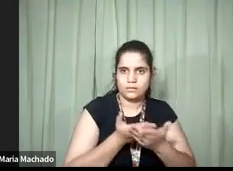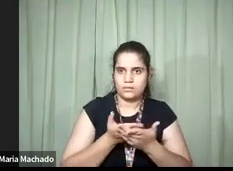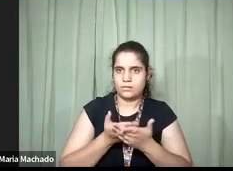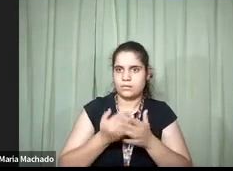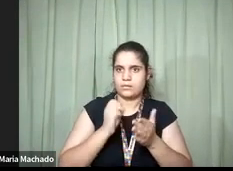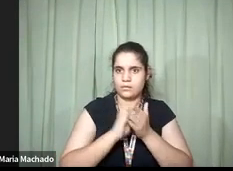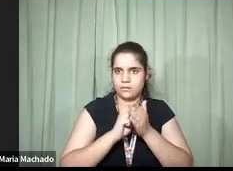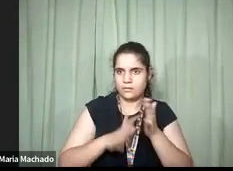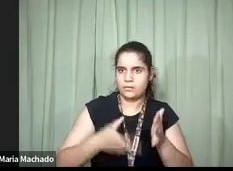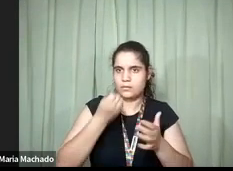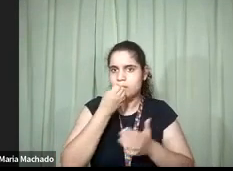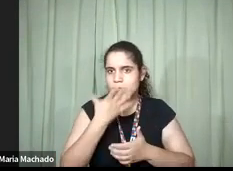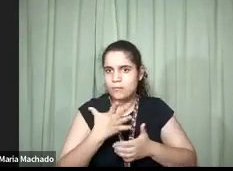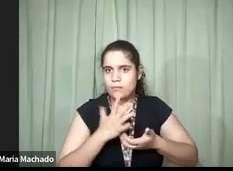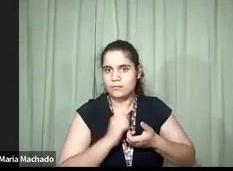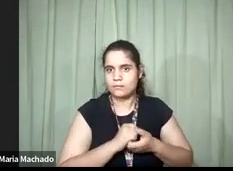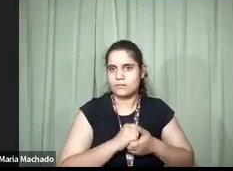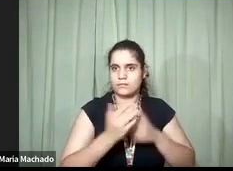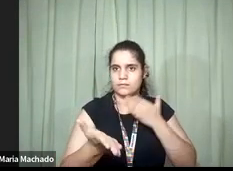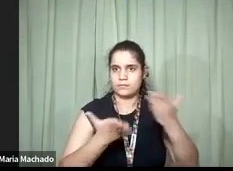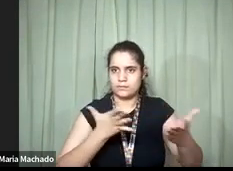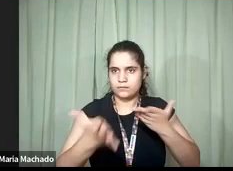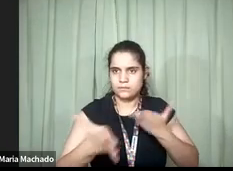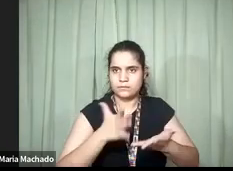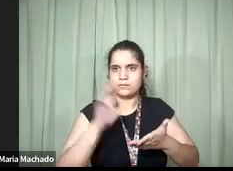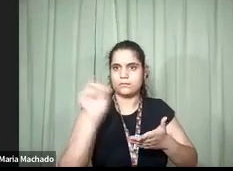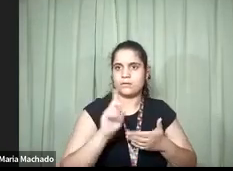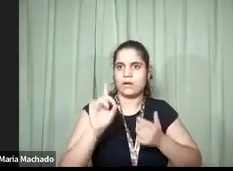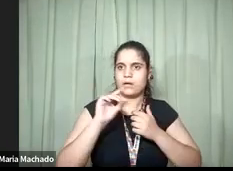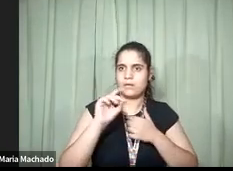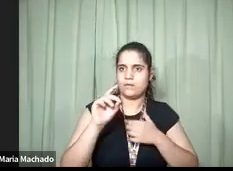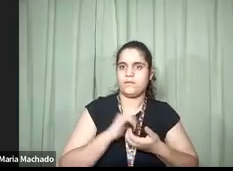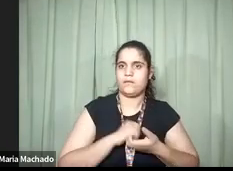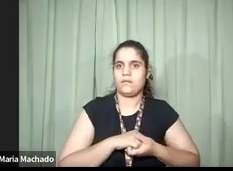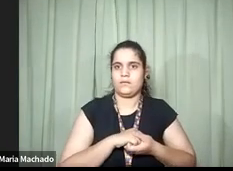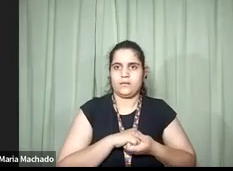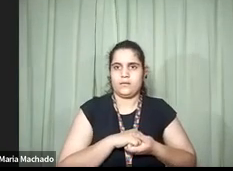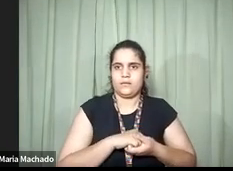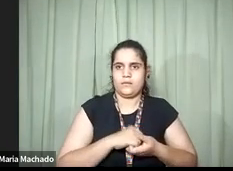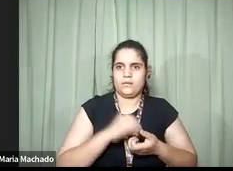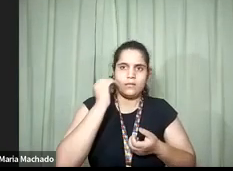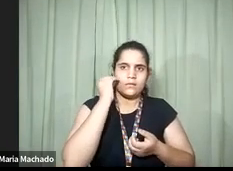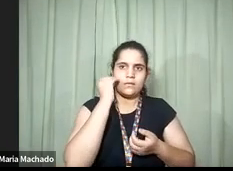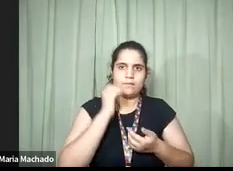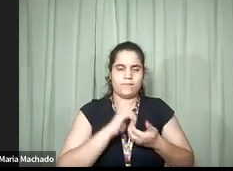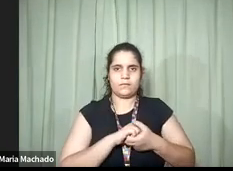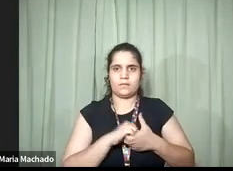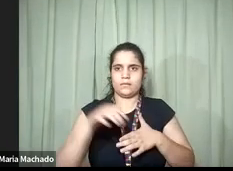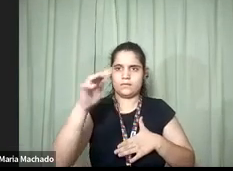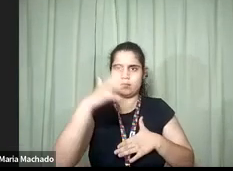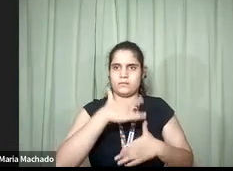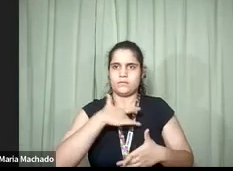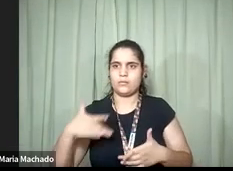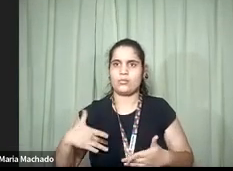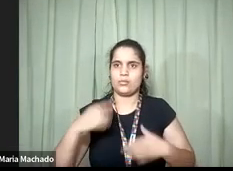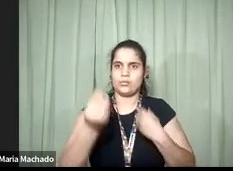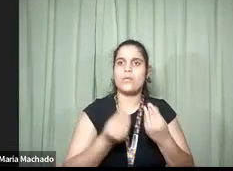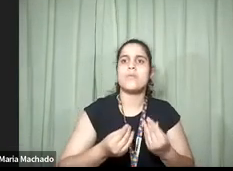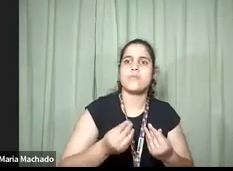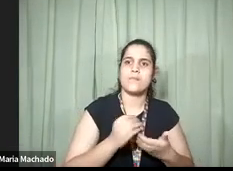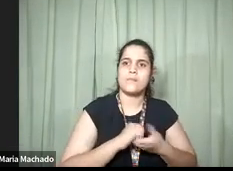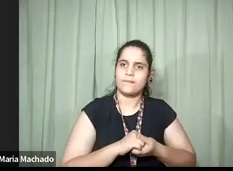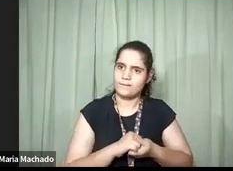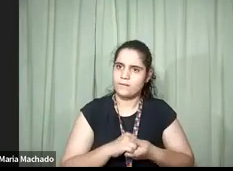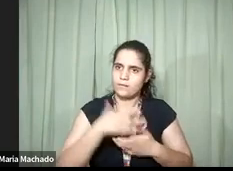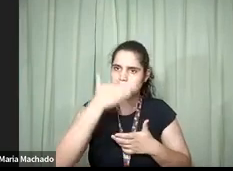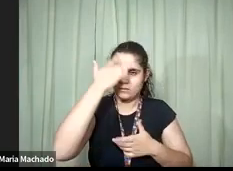bem acessível, não para tanto para profissionais da área da saúde, como familiares, como